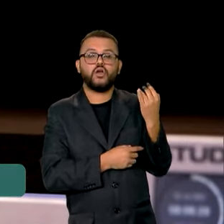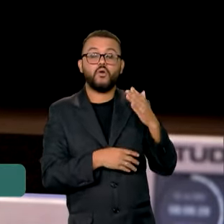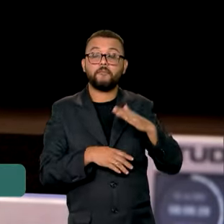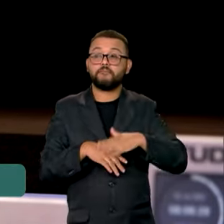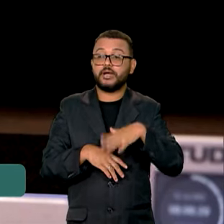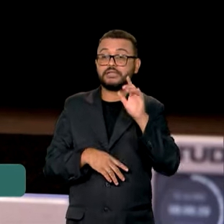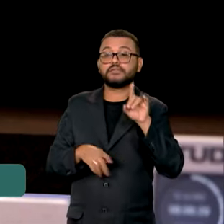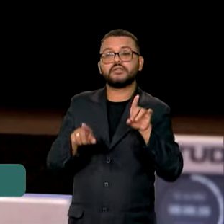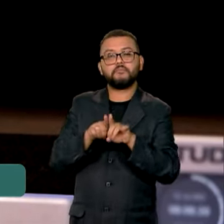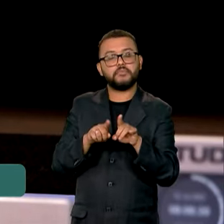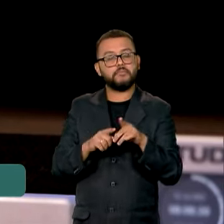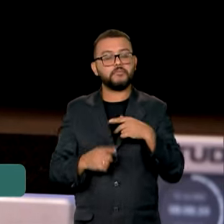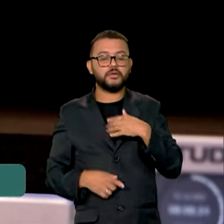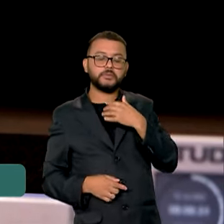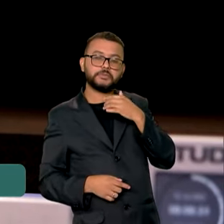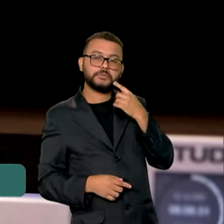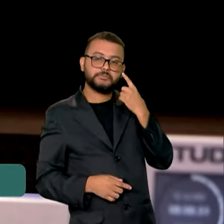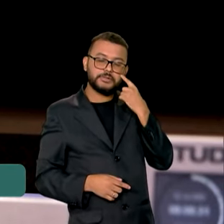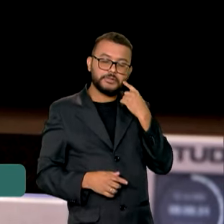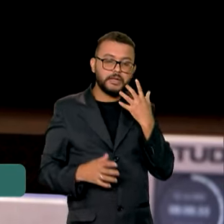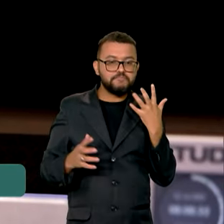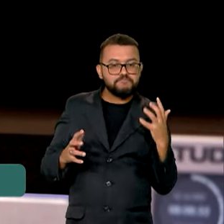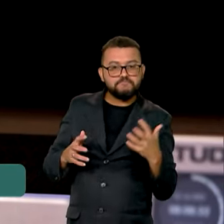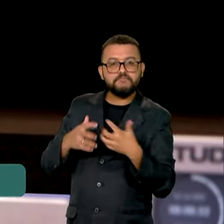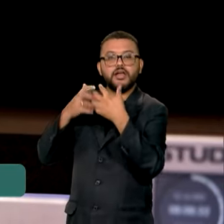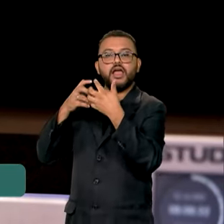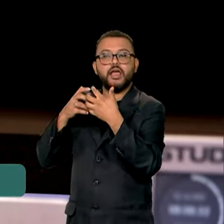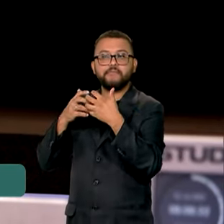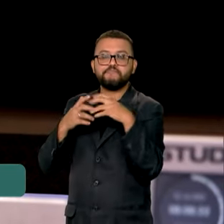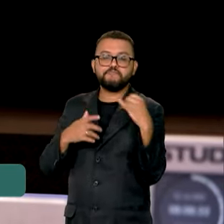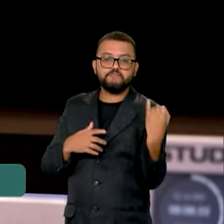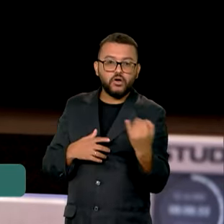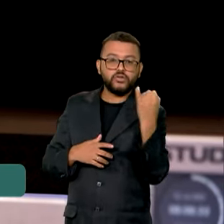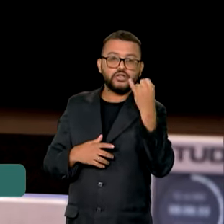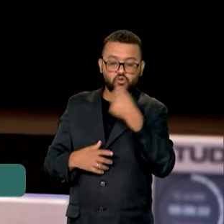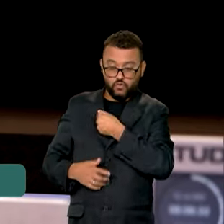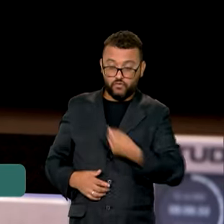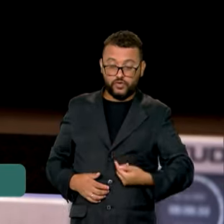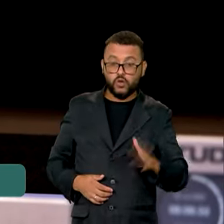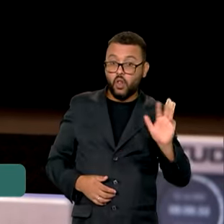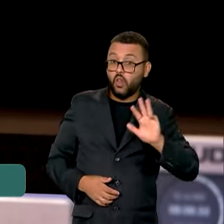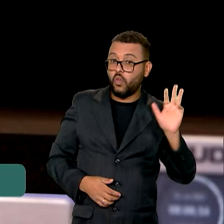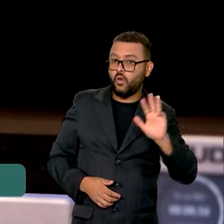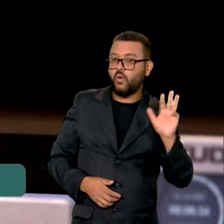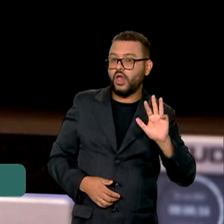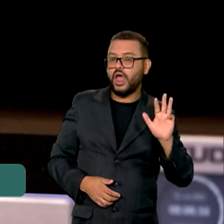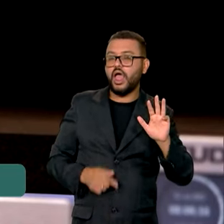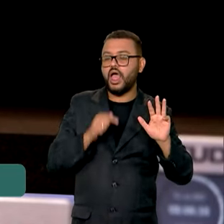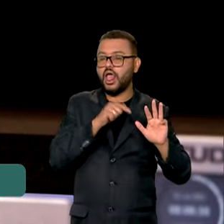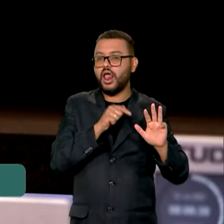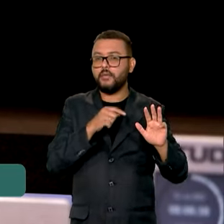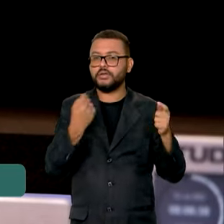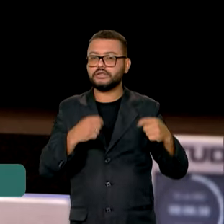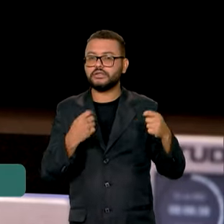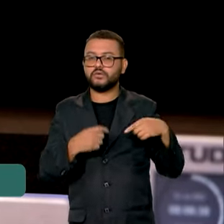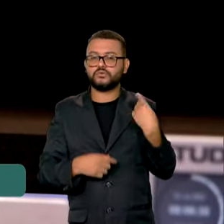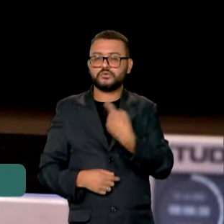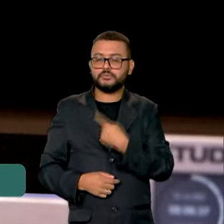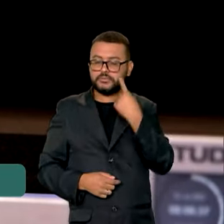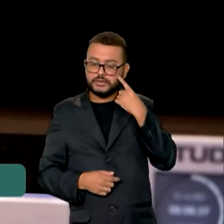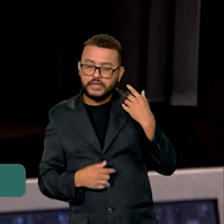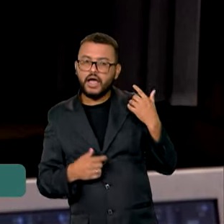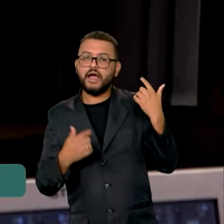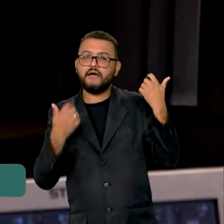outra agenda que, para mim, tem um impacto, e principalmente nesse governo do presidente Lula, precisa cada vez mais